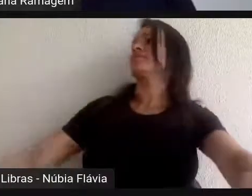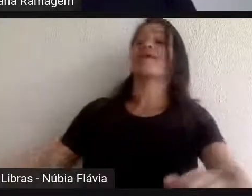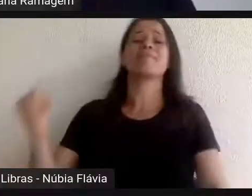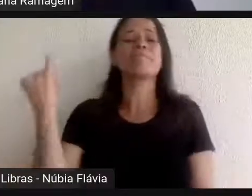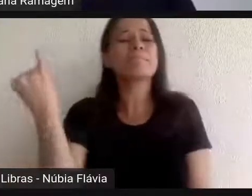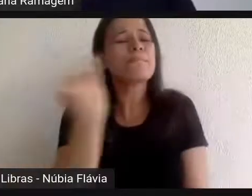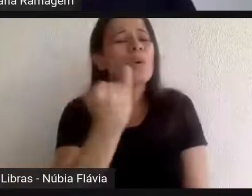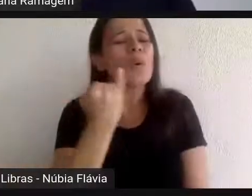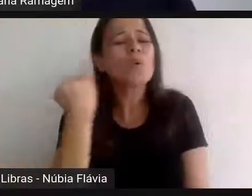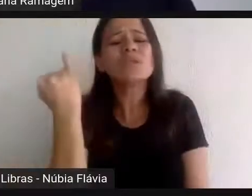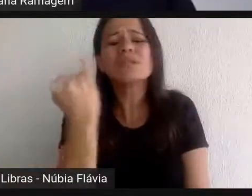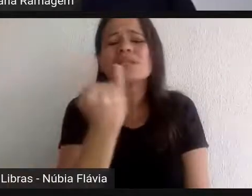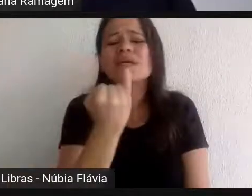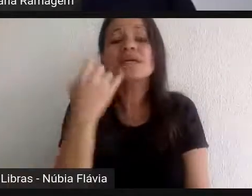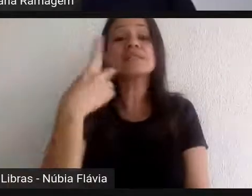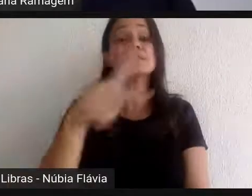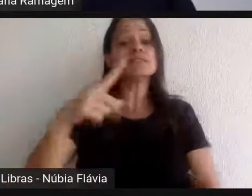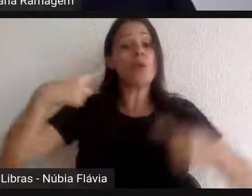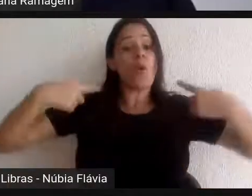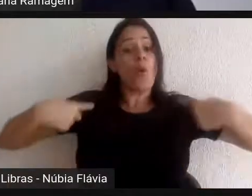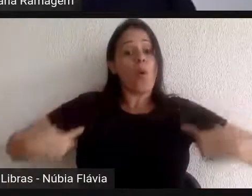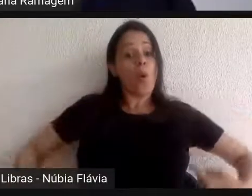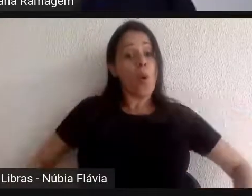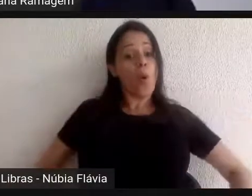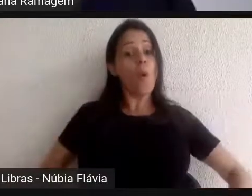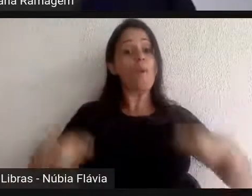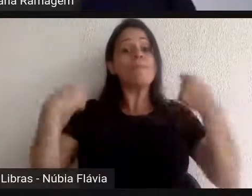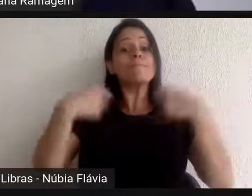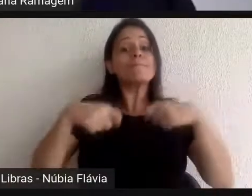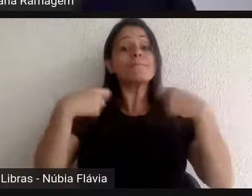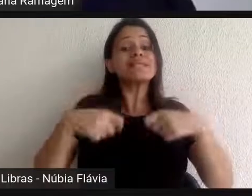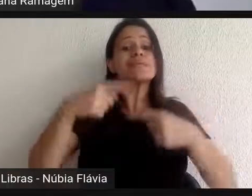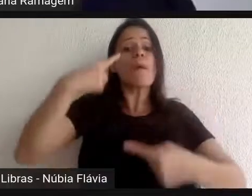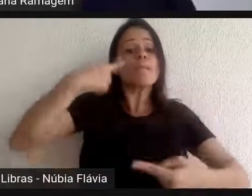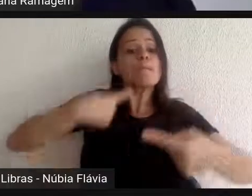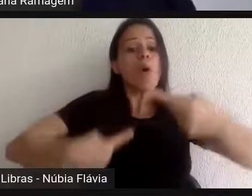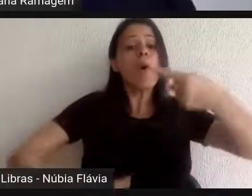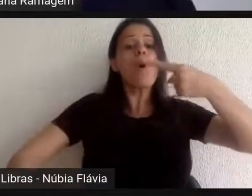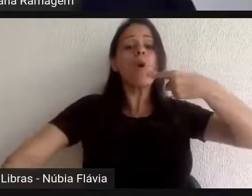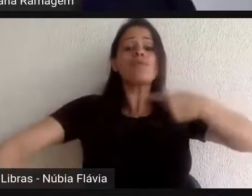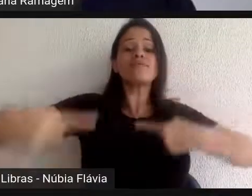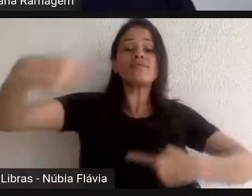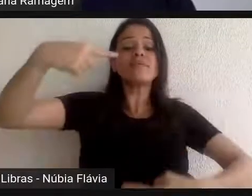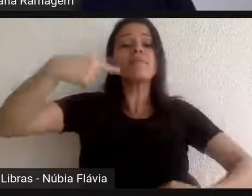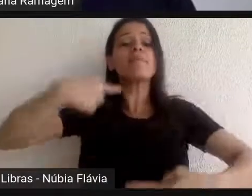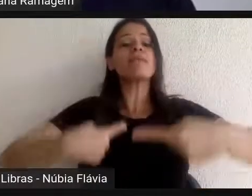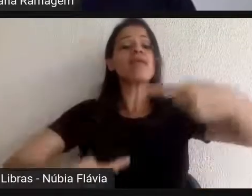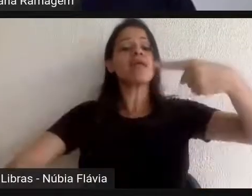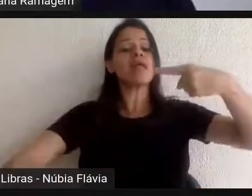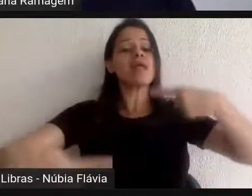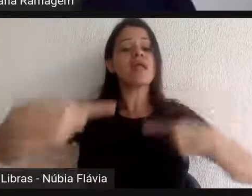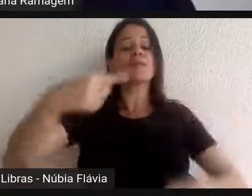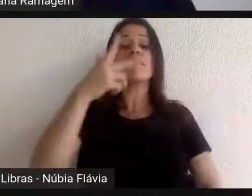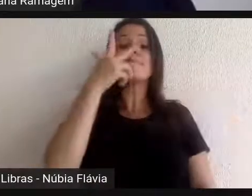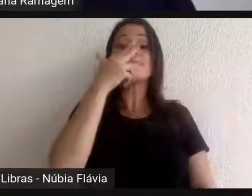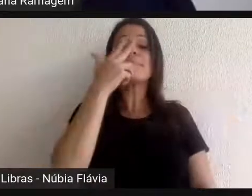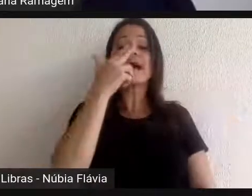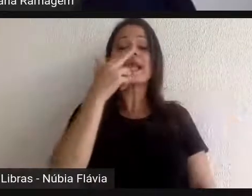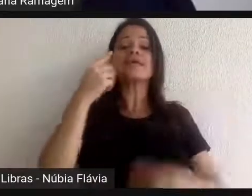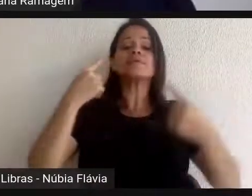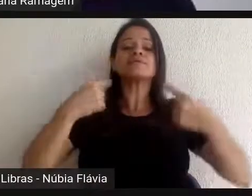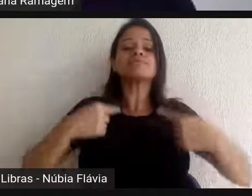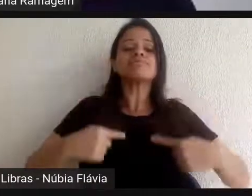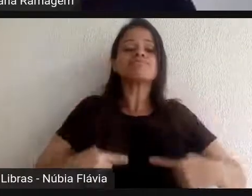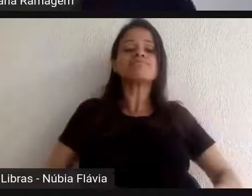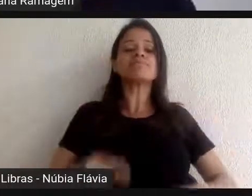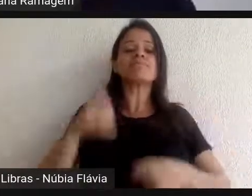importante. O seu corpo ele é movido pelo movimento. É como se fosse uma estrutura hidráulica.